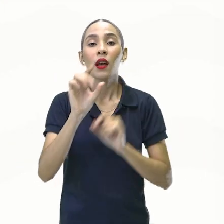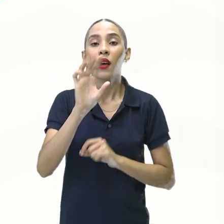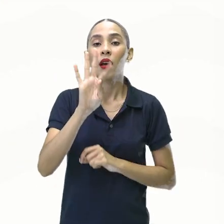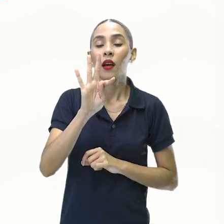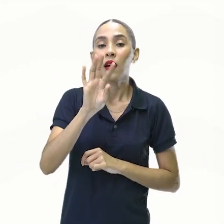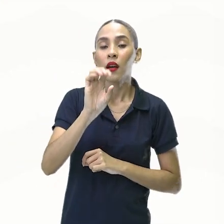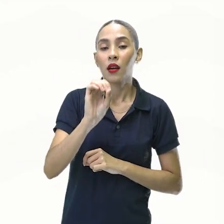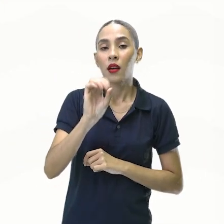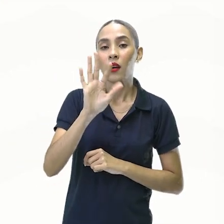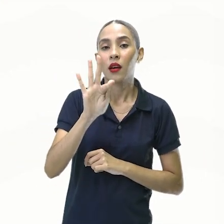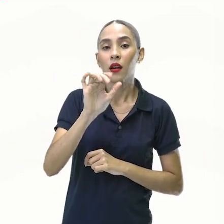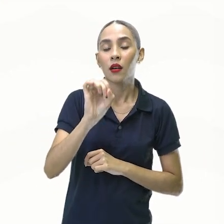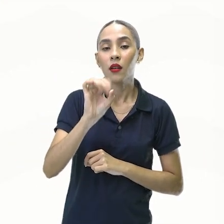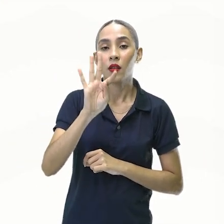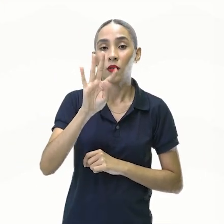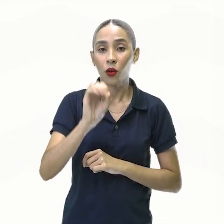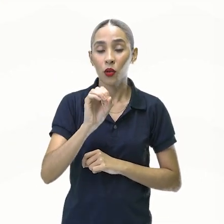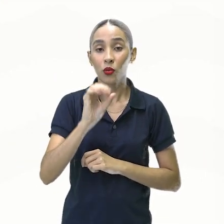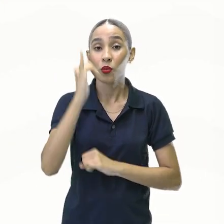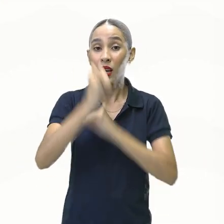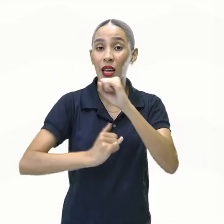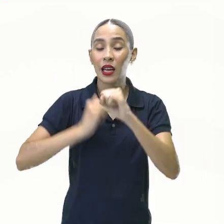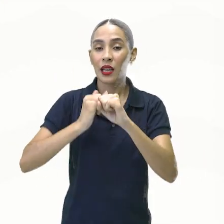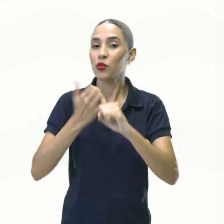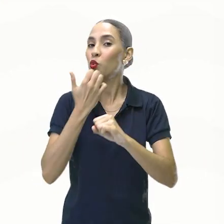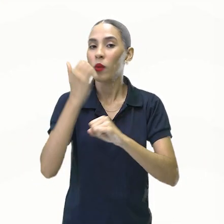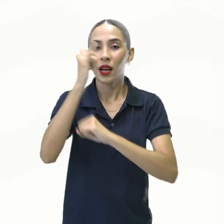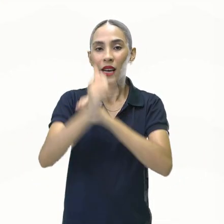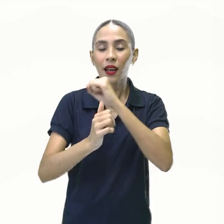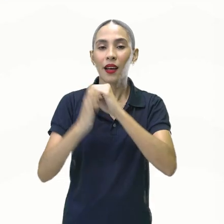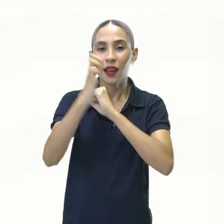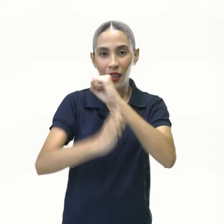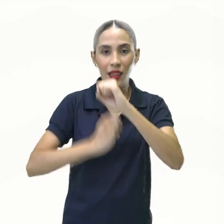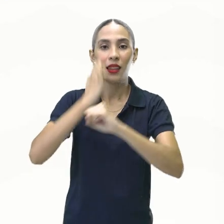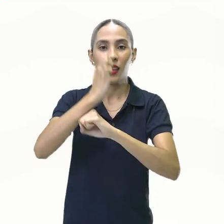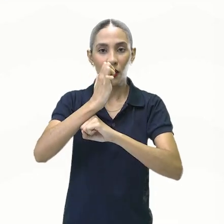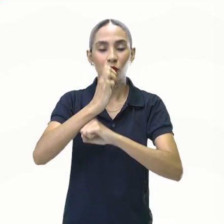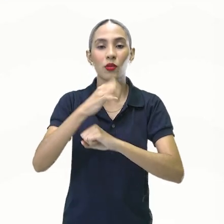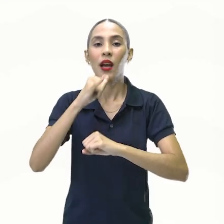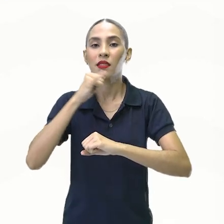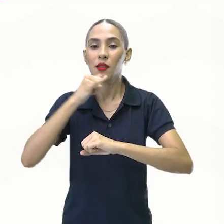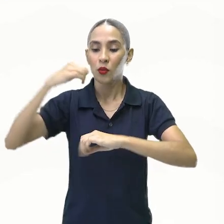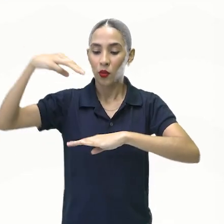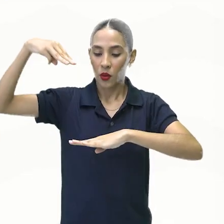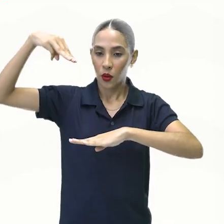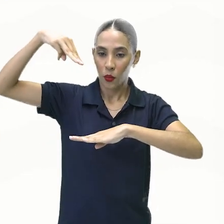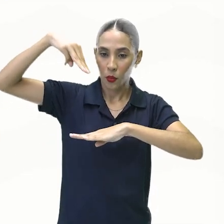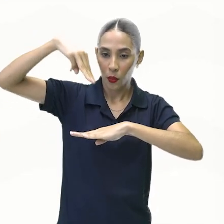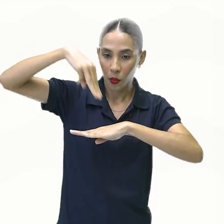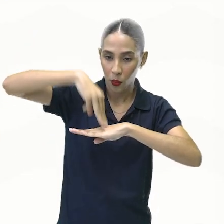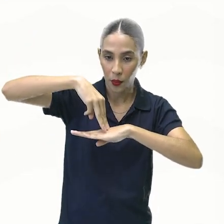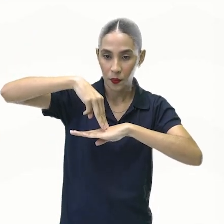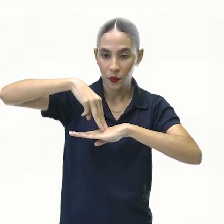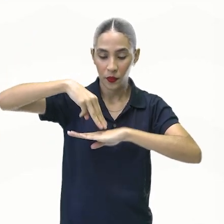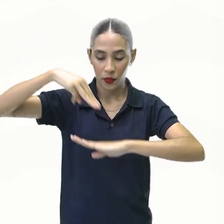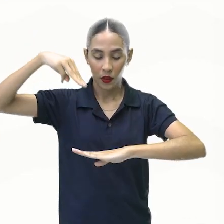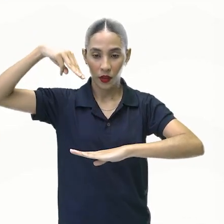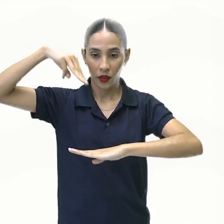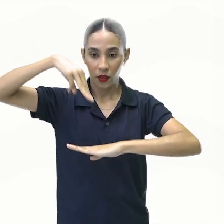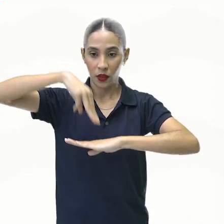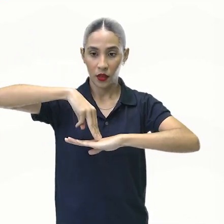fotoelétrons, ou seja, são expelidos, né? São ejetados dessa superfície